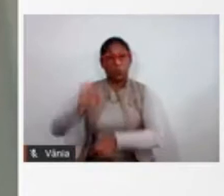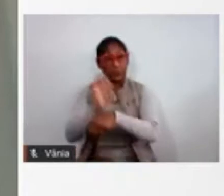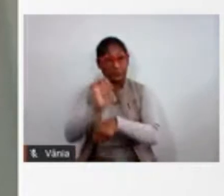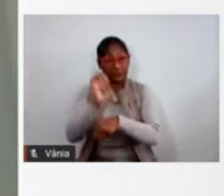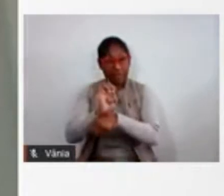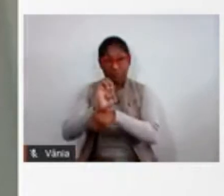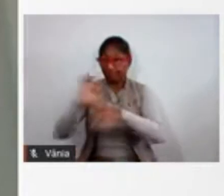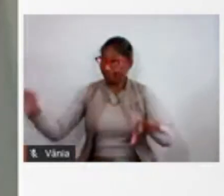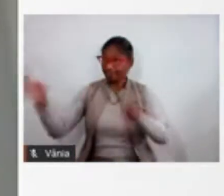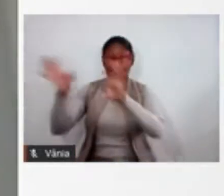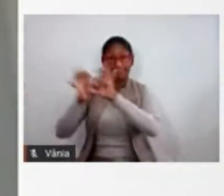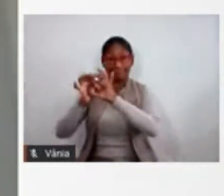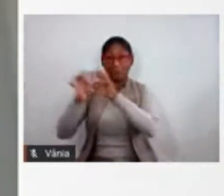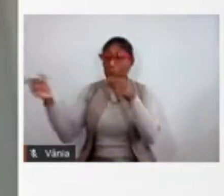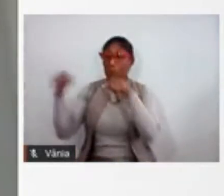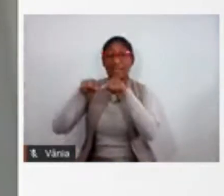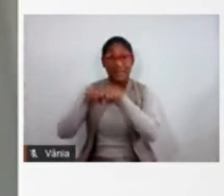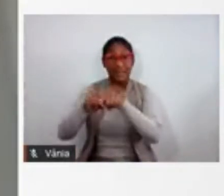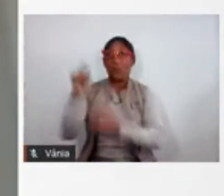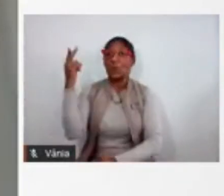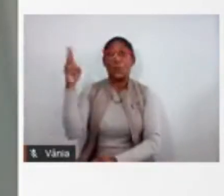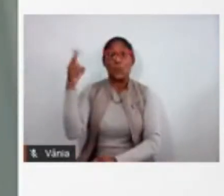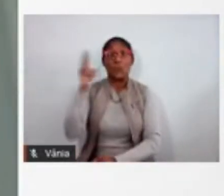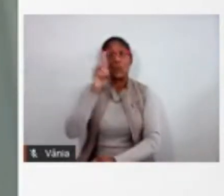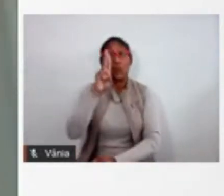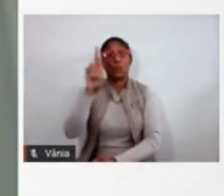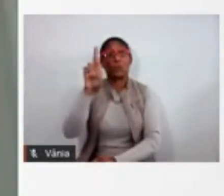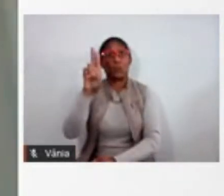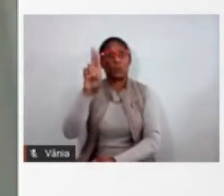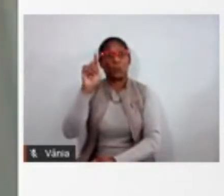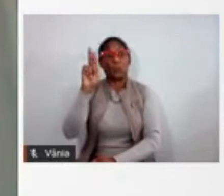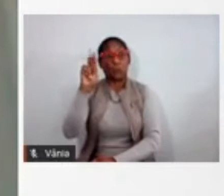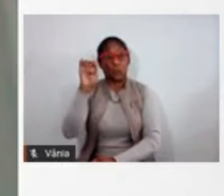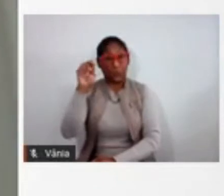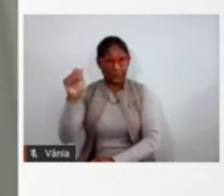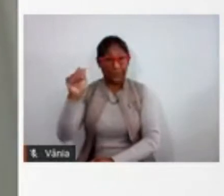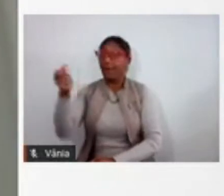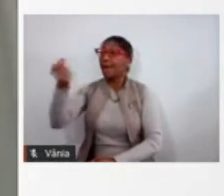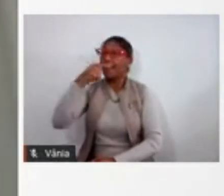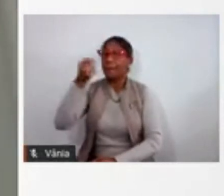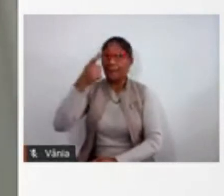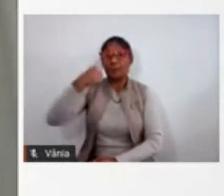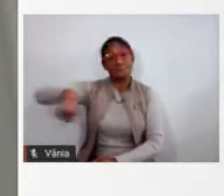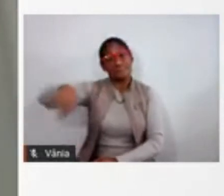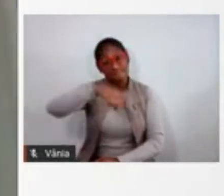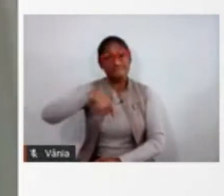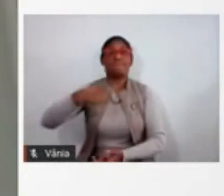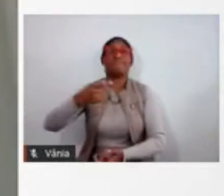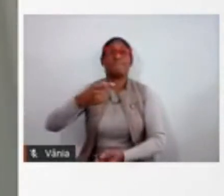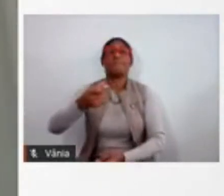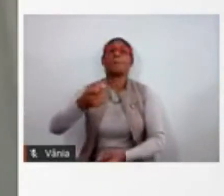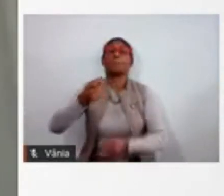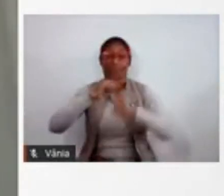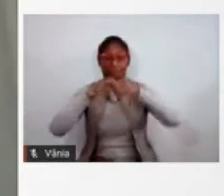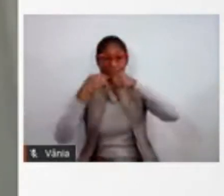governo uruguaio, a viabilização de medicamentos para a sedação de pacientes que